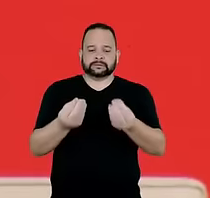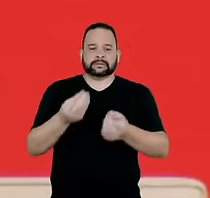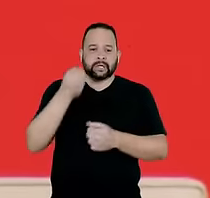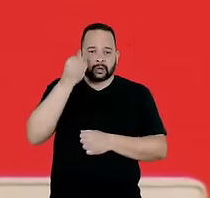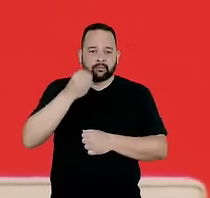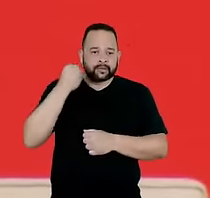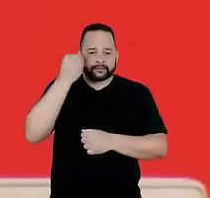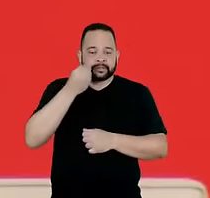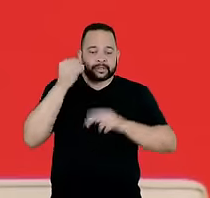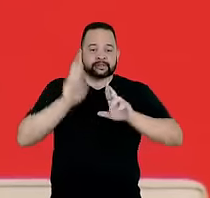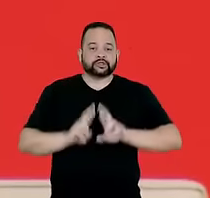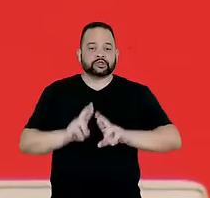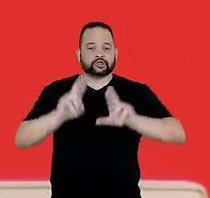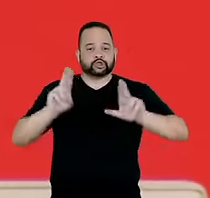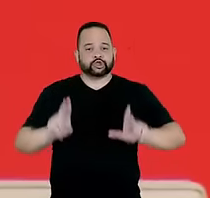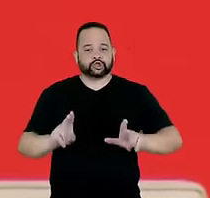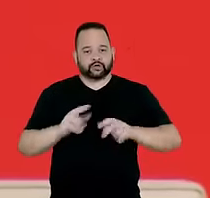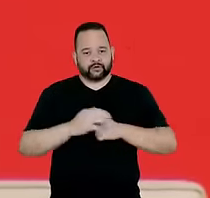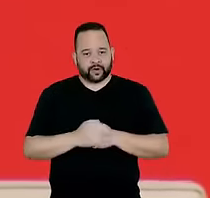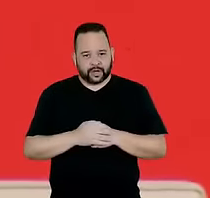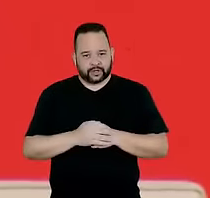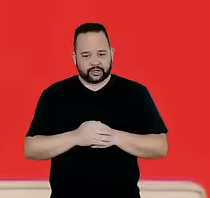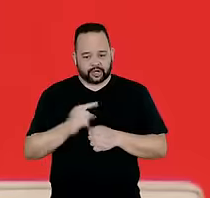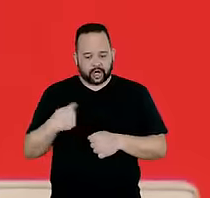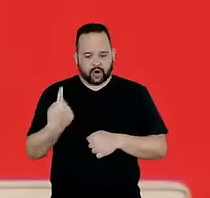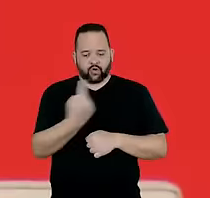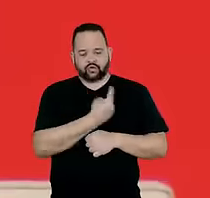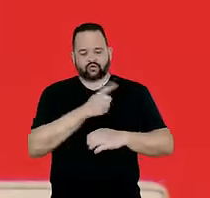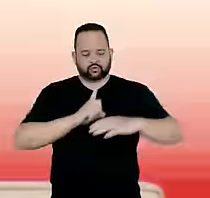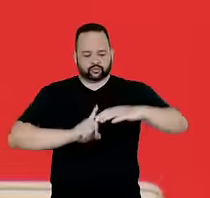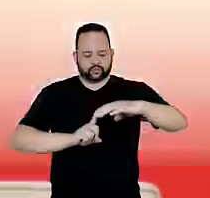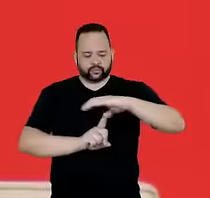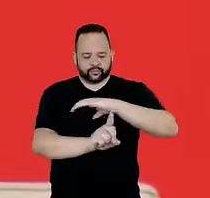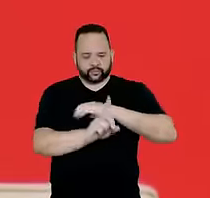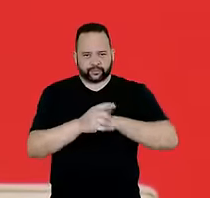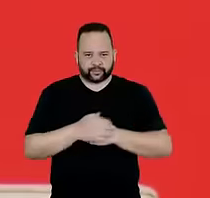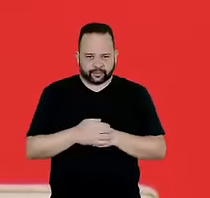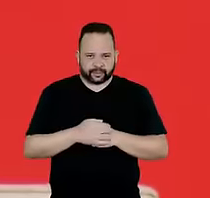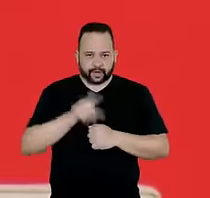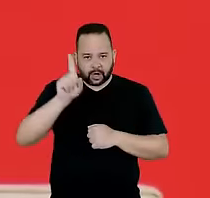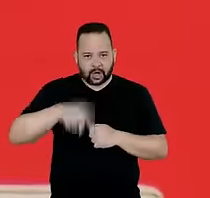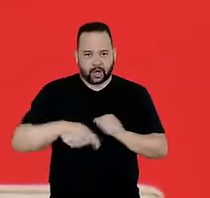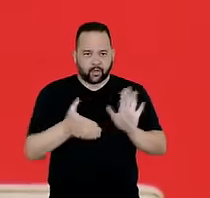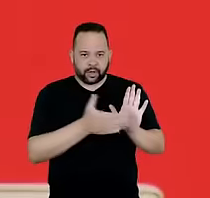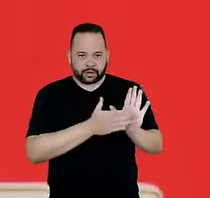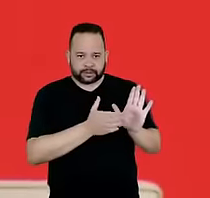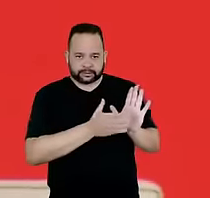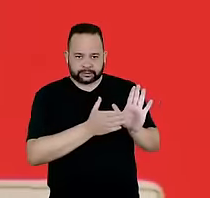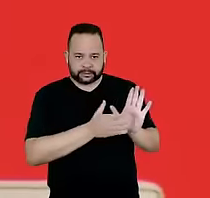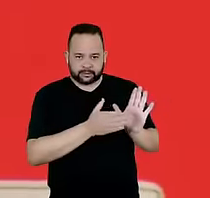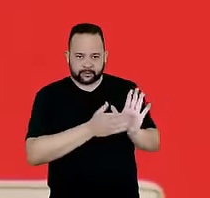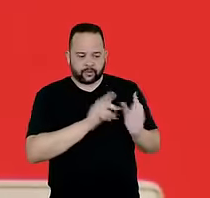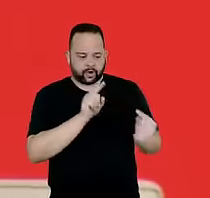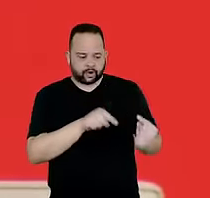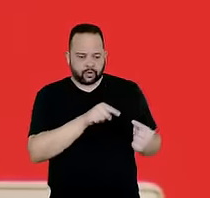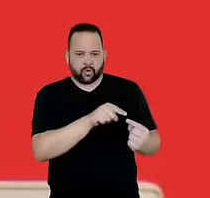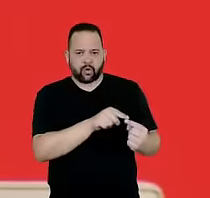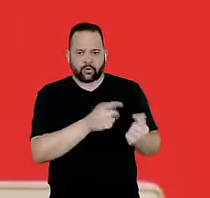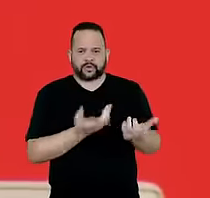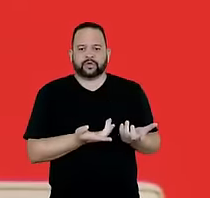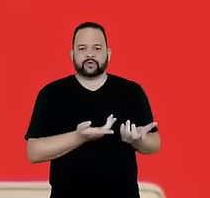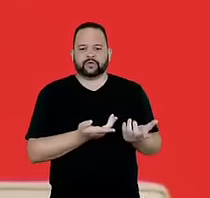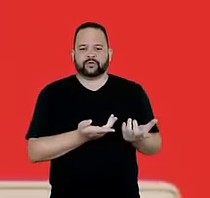diferenciada aos nossos clientes e é esse propósito aliás que trazemos mais essa